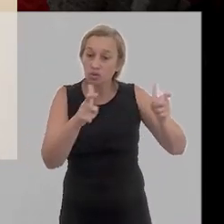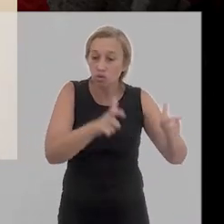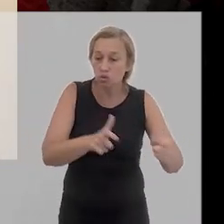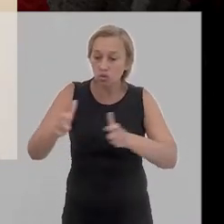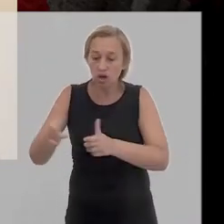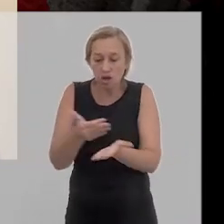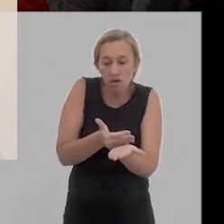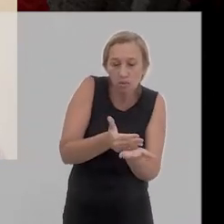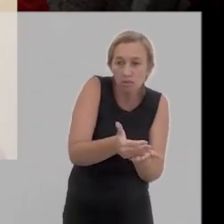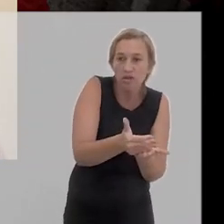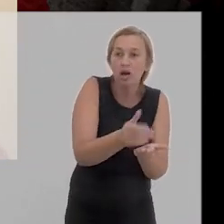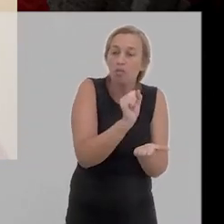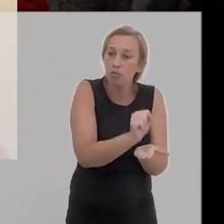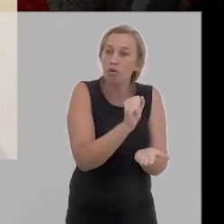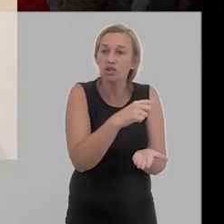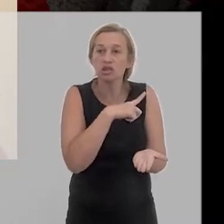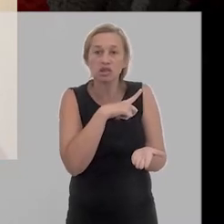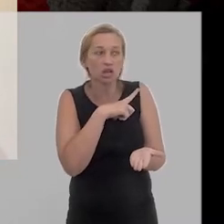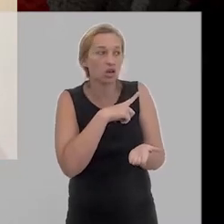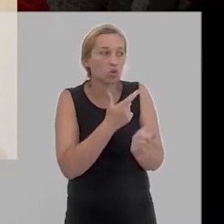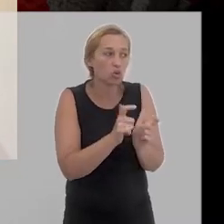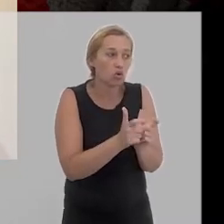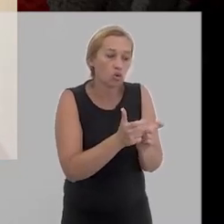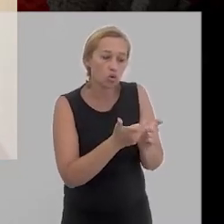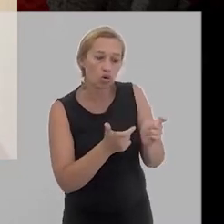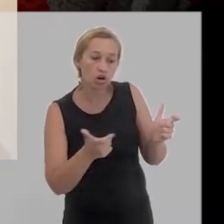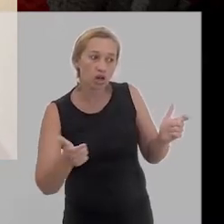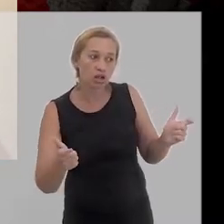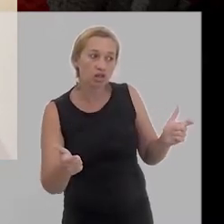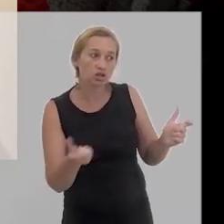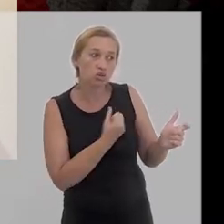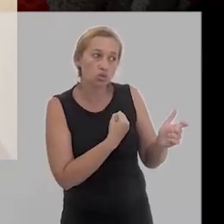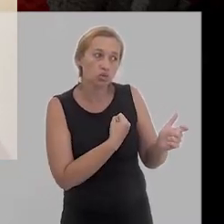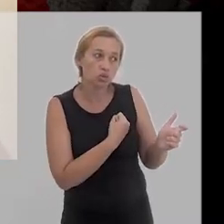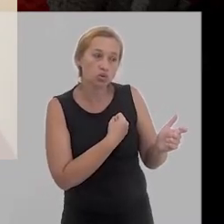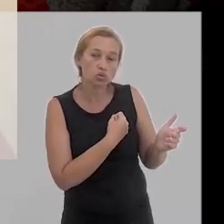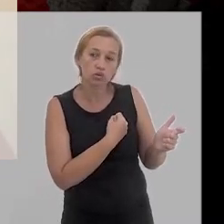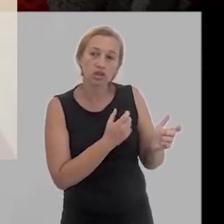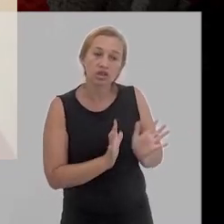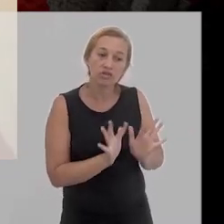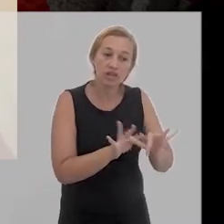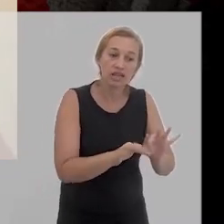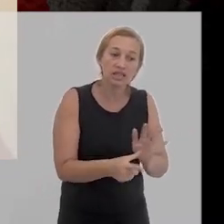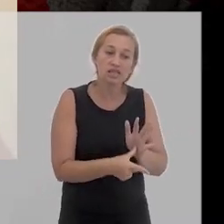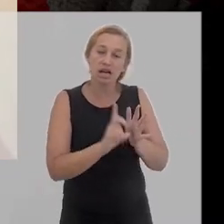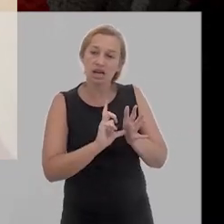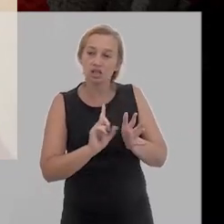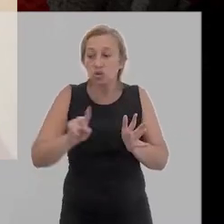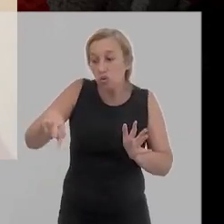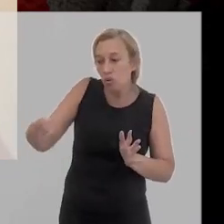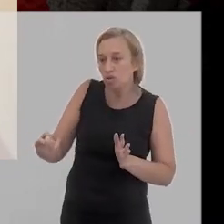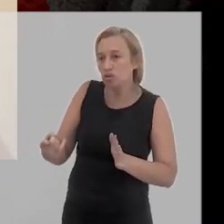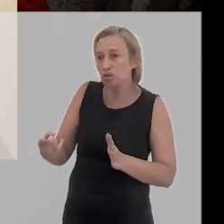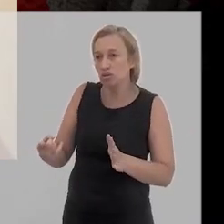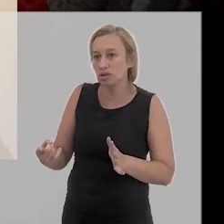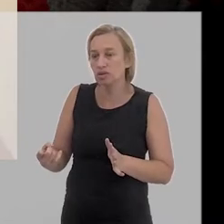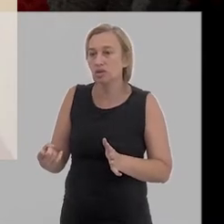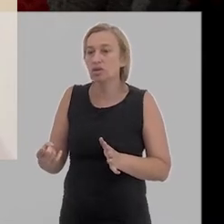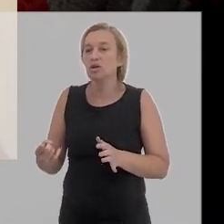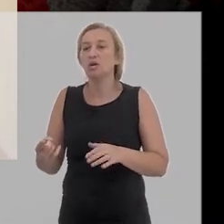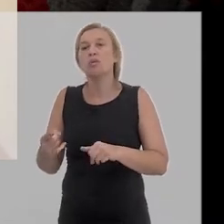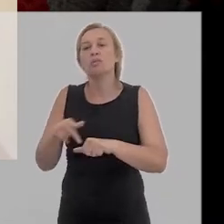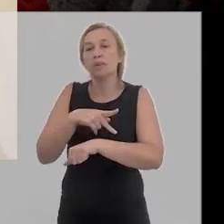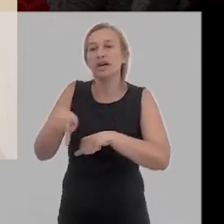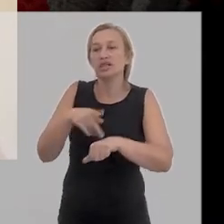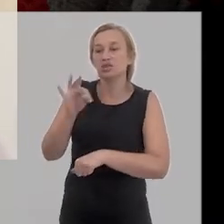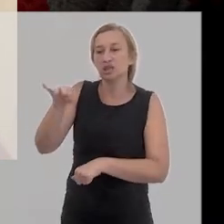que, dependendo da região, quando começar, você pode ter uma onda que termine num determinado lugar, termine antes do que em outros,